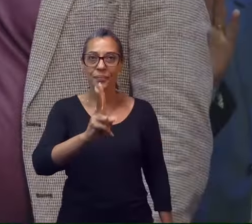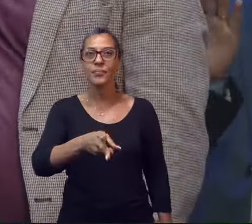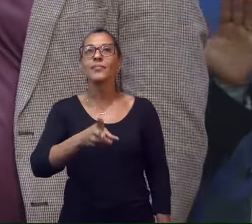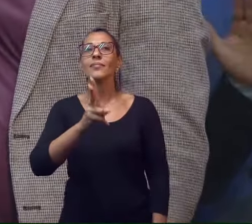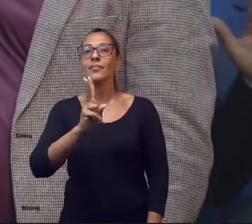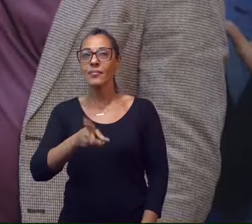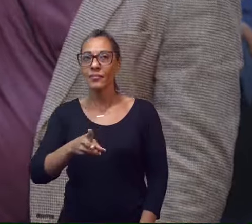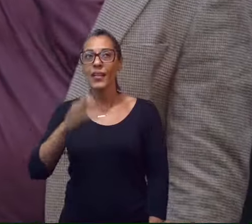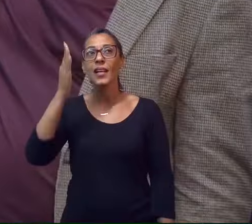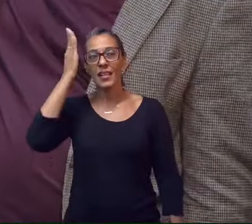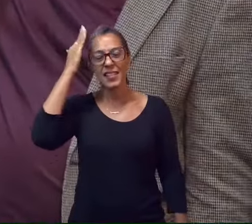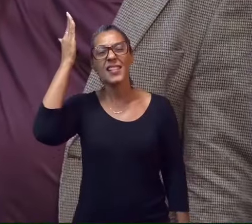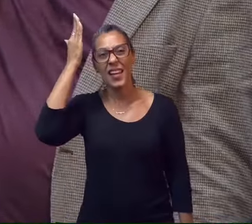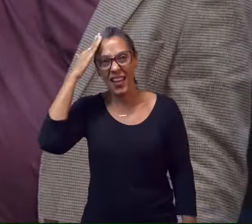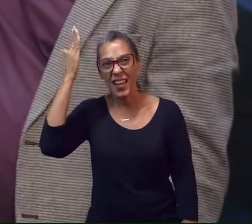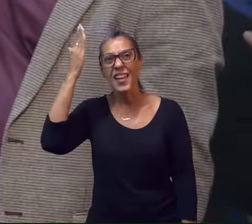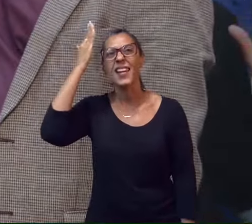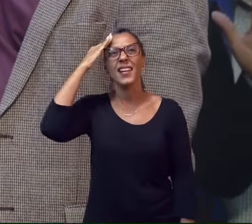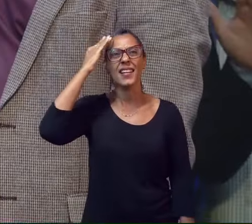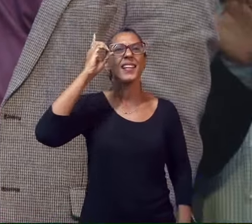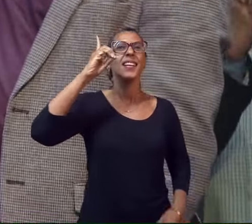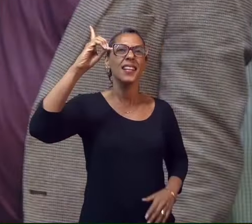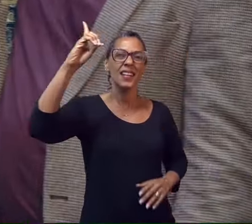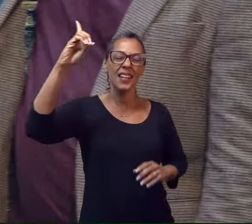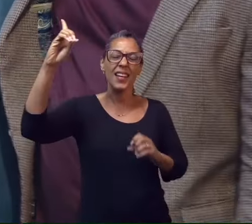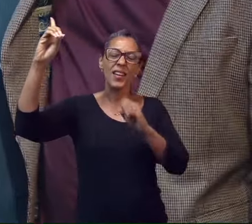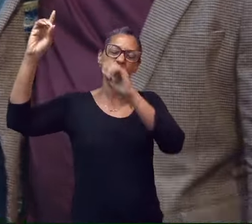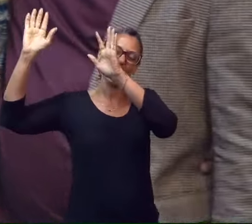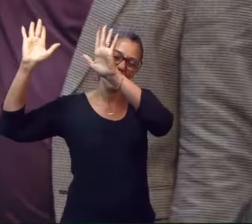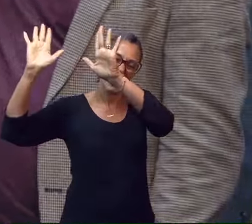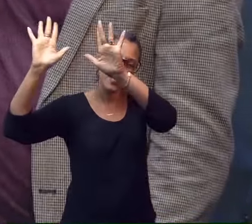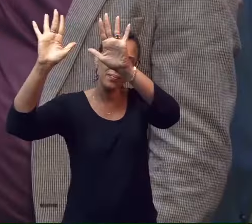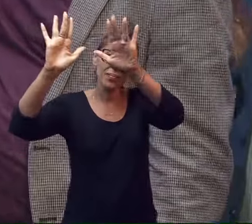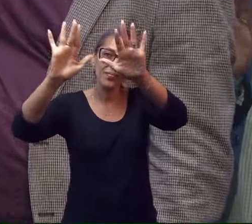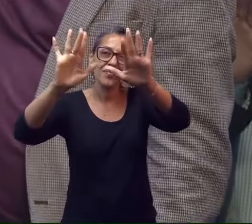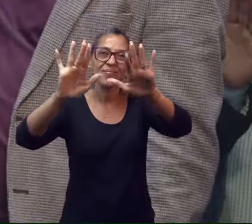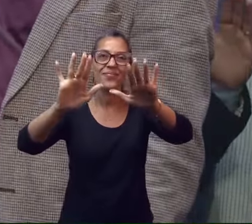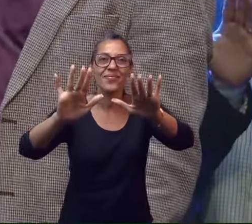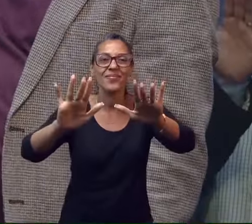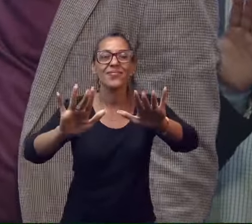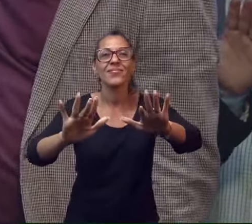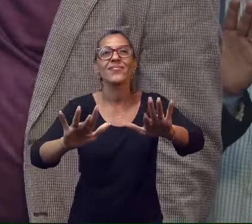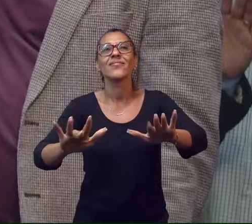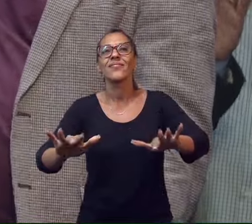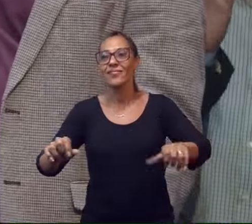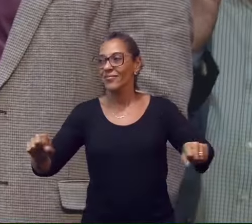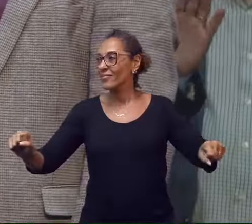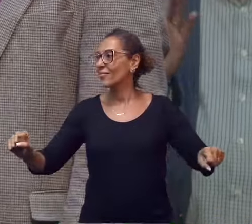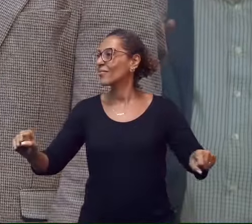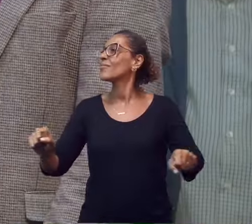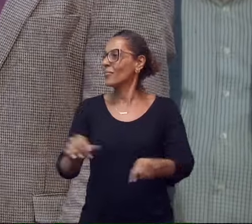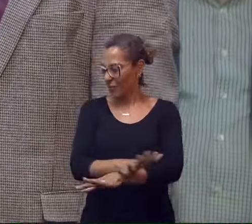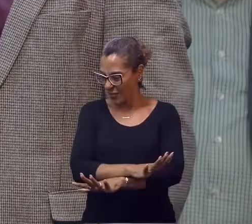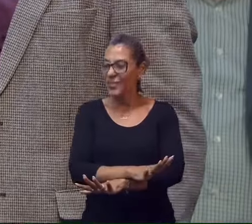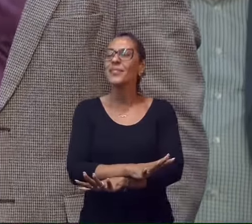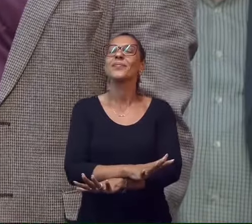eu sei que Deus vem para ti o Márcia